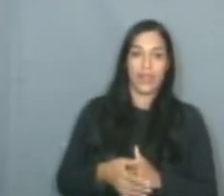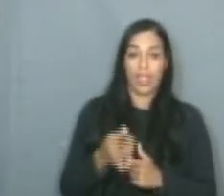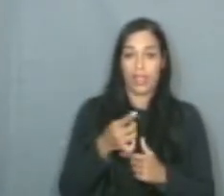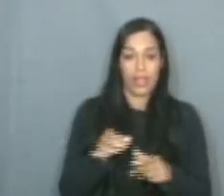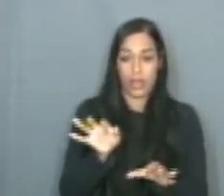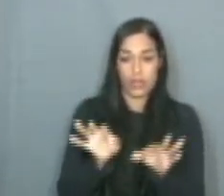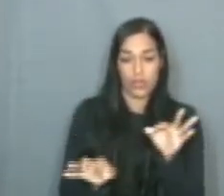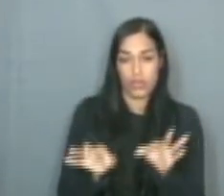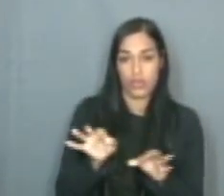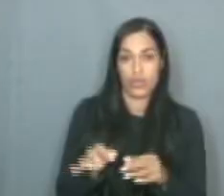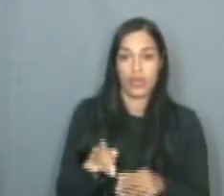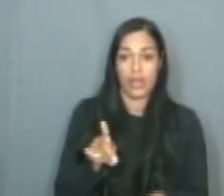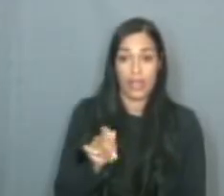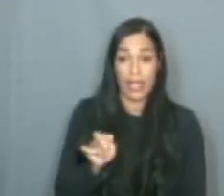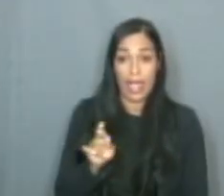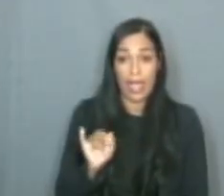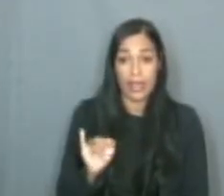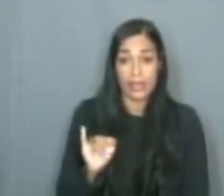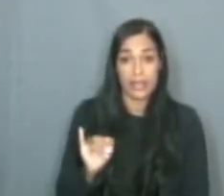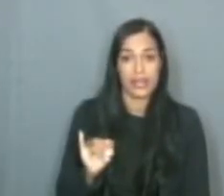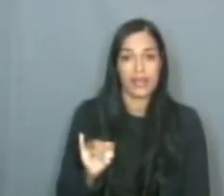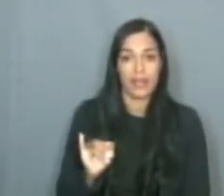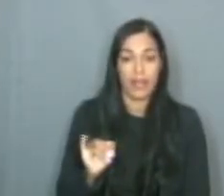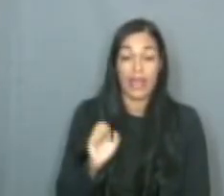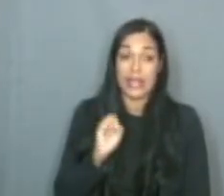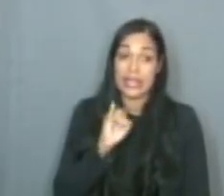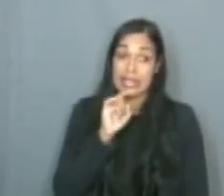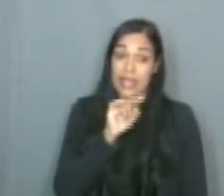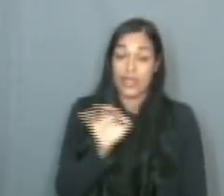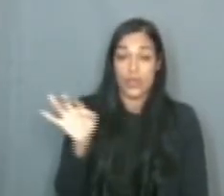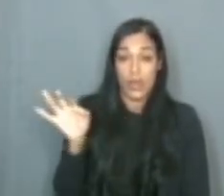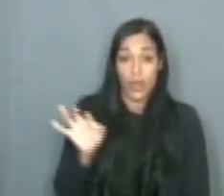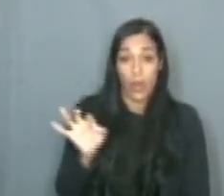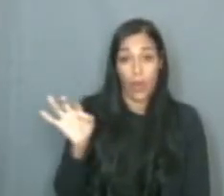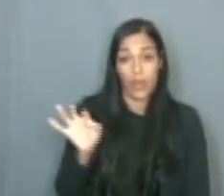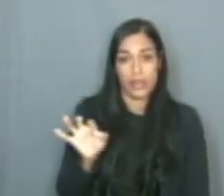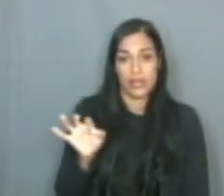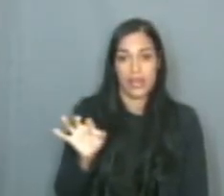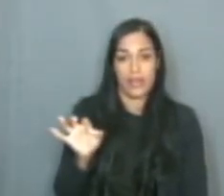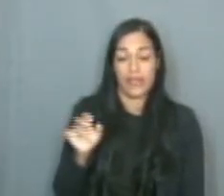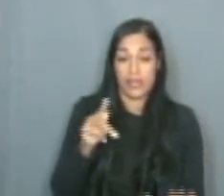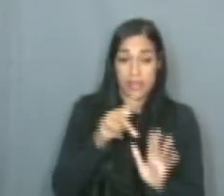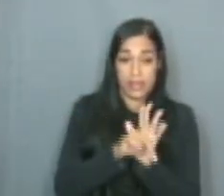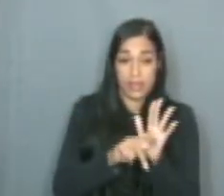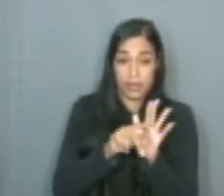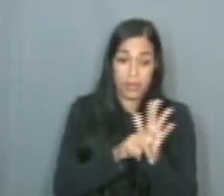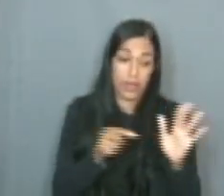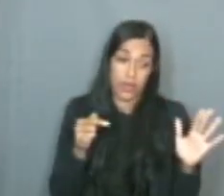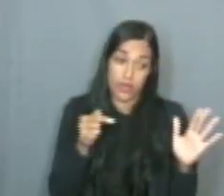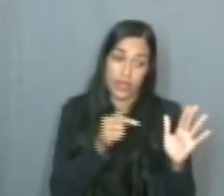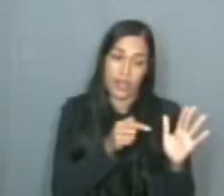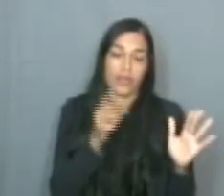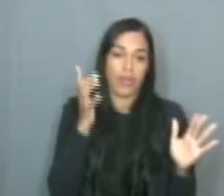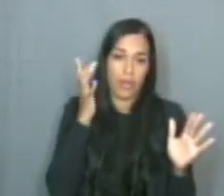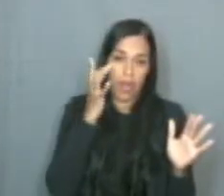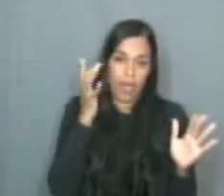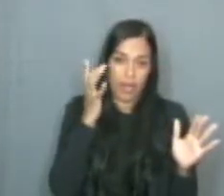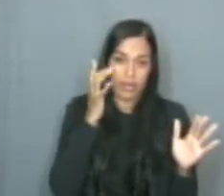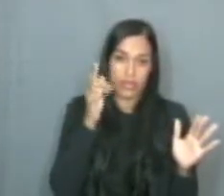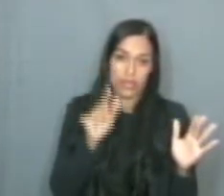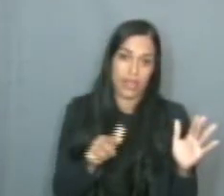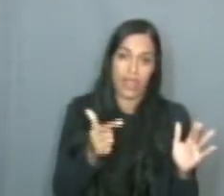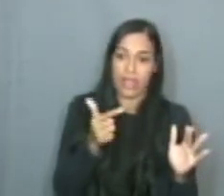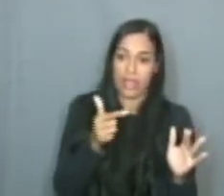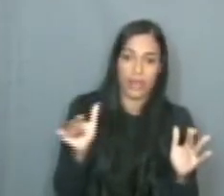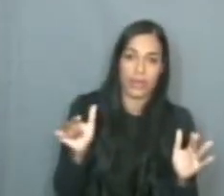para Cari Santos. Cari, se a sua cota lá atrás fosse nesse projeto aqui, talvez Vossa Excelência não